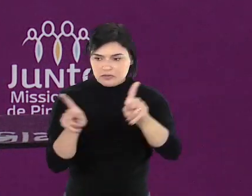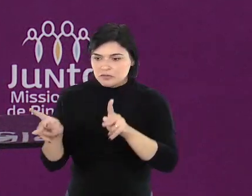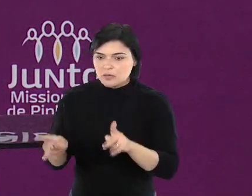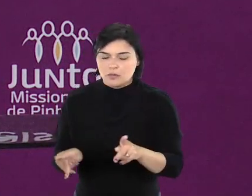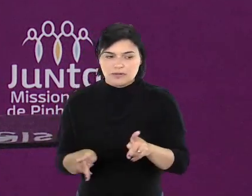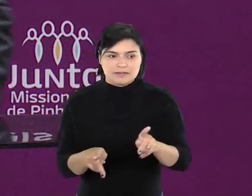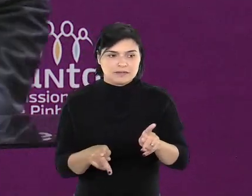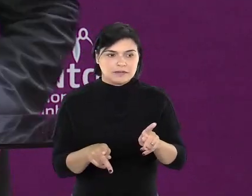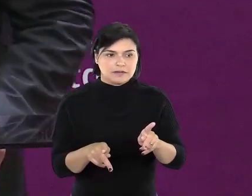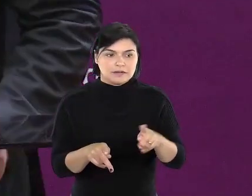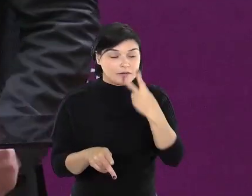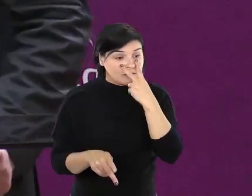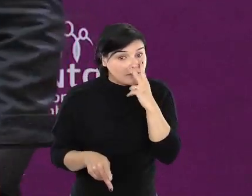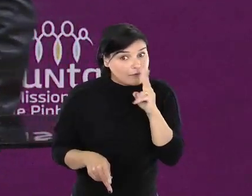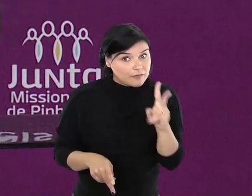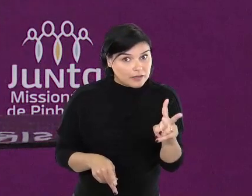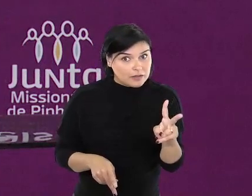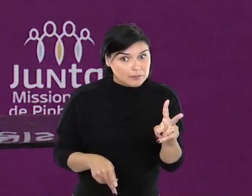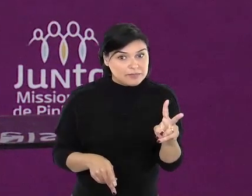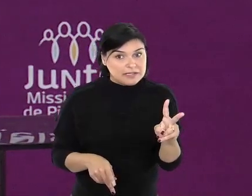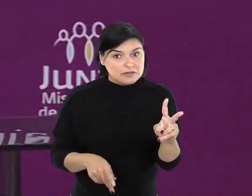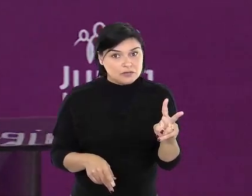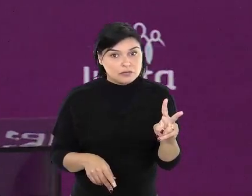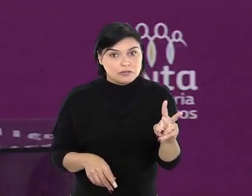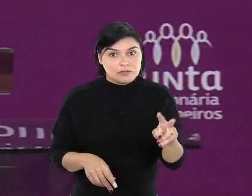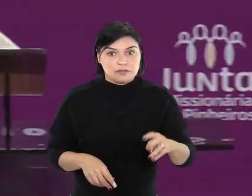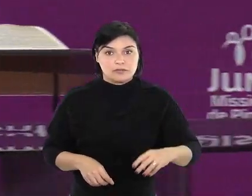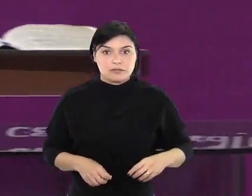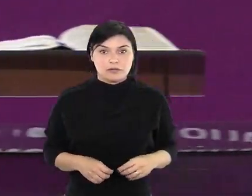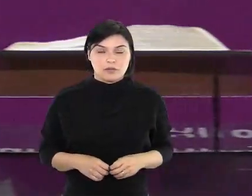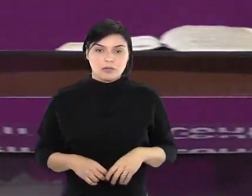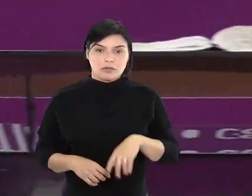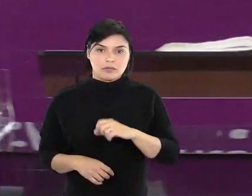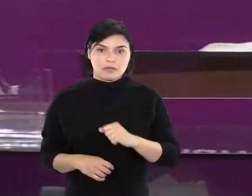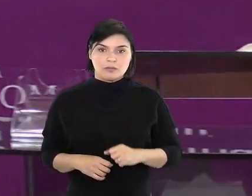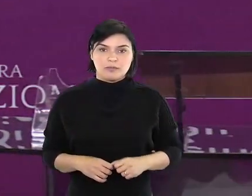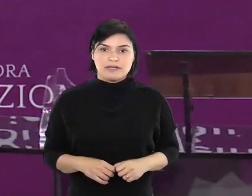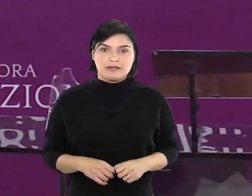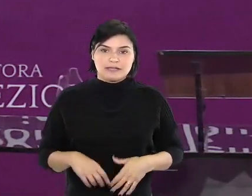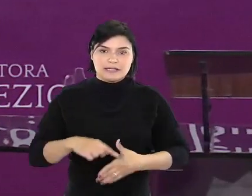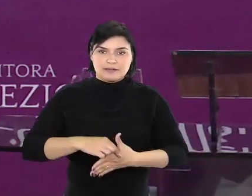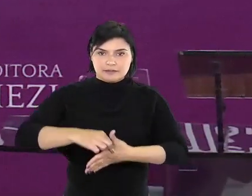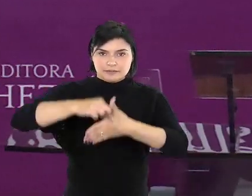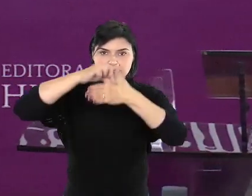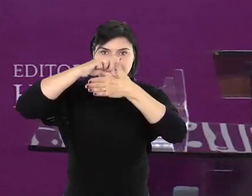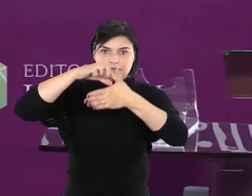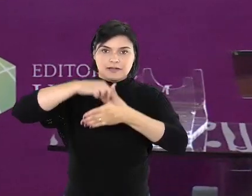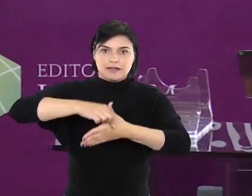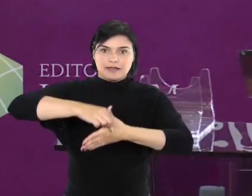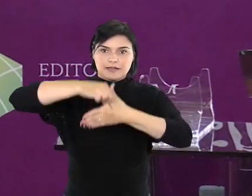essa palavra Ministro é bem pomposa você já pensa na Esplanada dos Ministérios